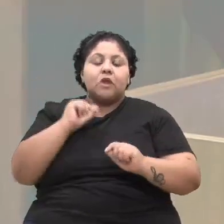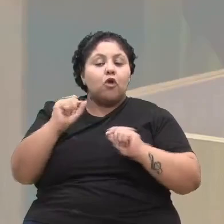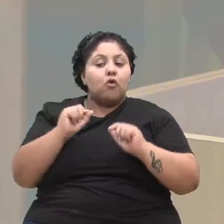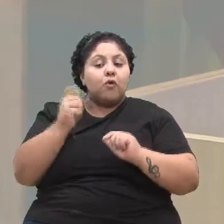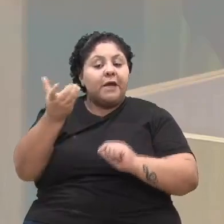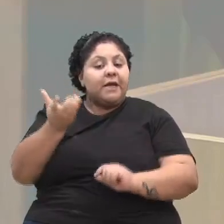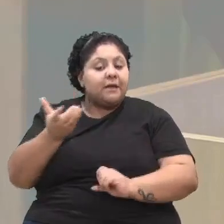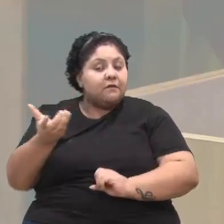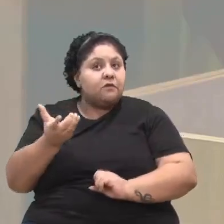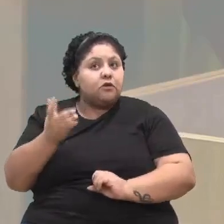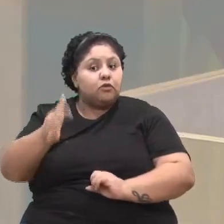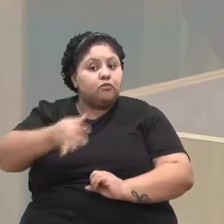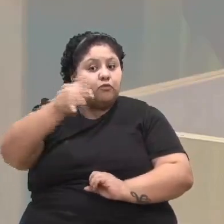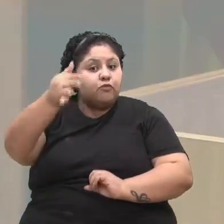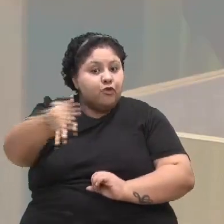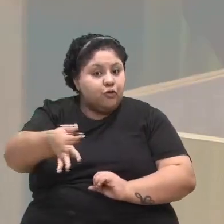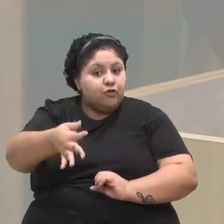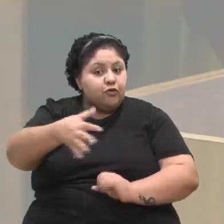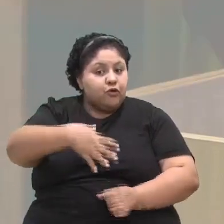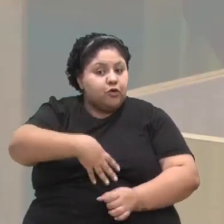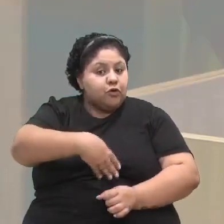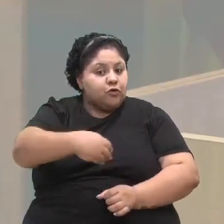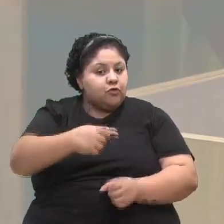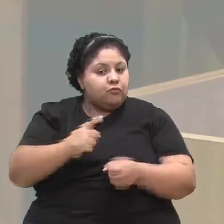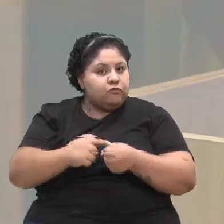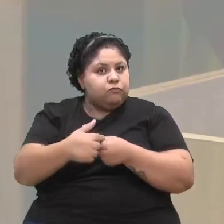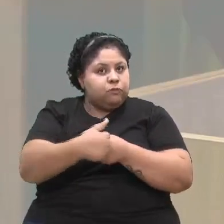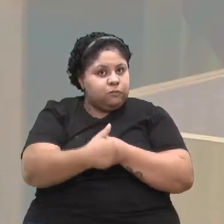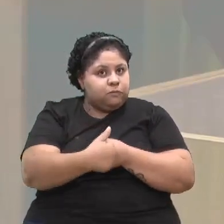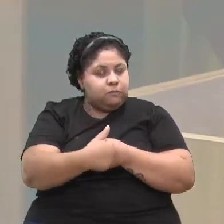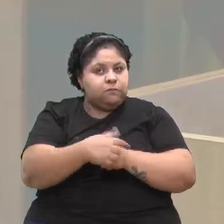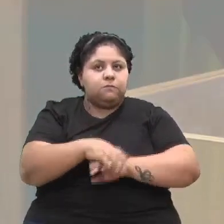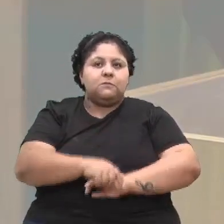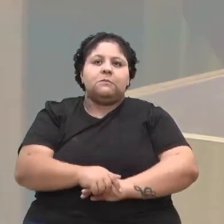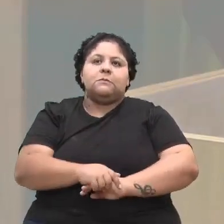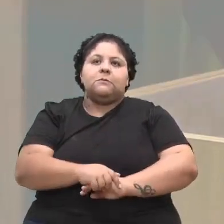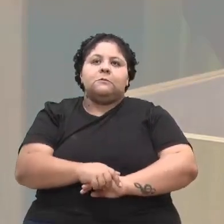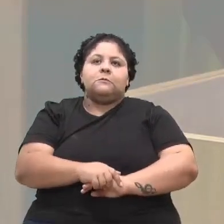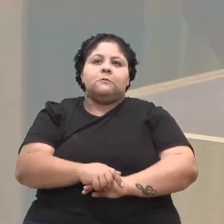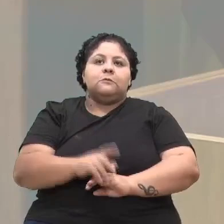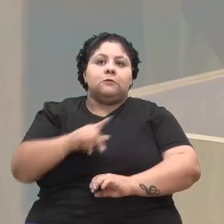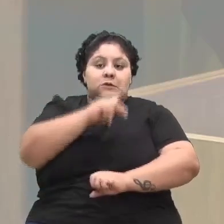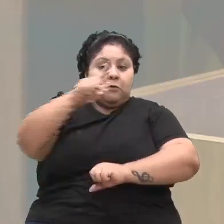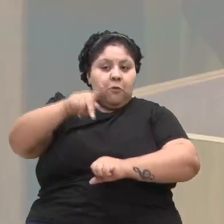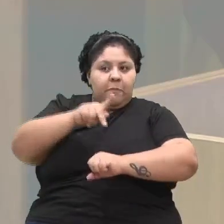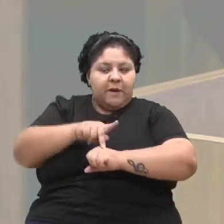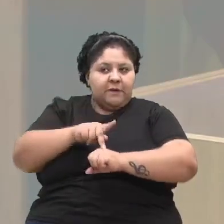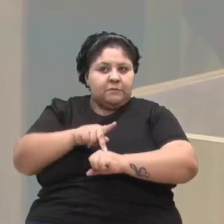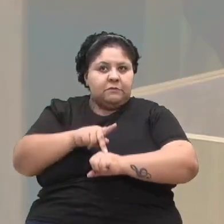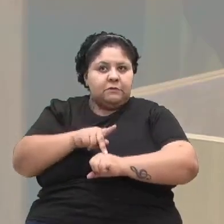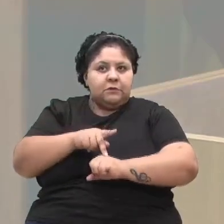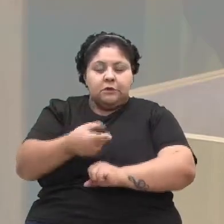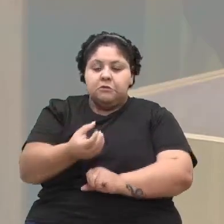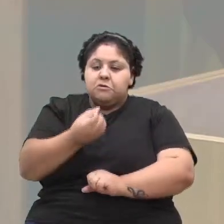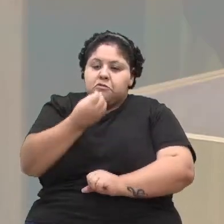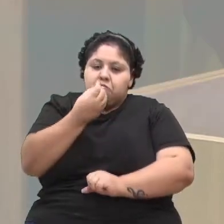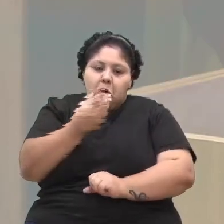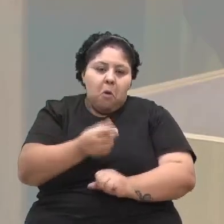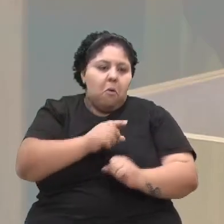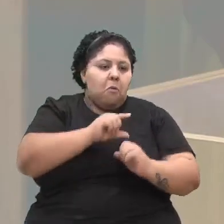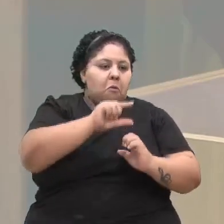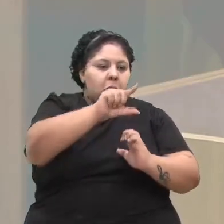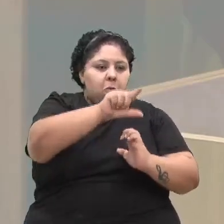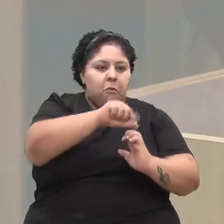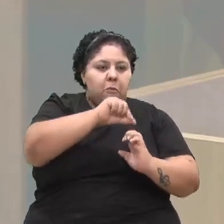realmente quer para o futuro dos seus filhos nas suas cidades. Se é um país próspero, com empreendedorismo,